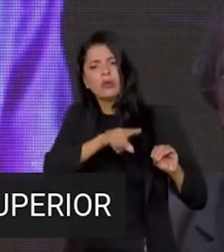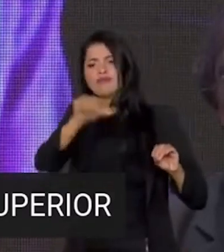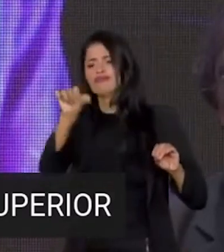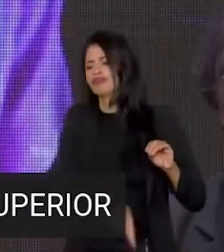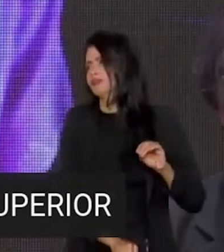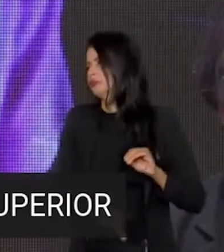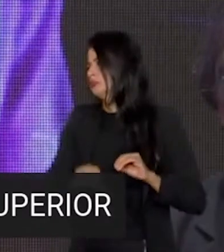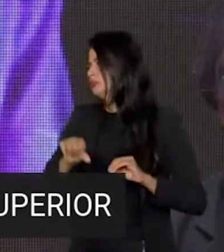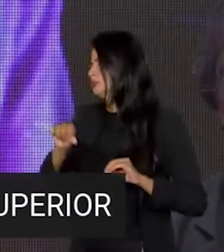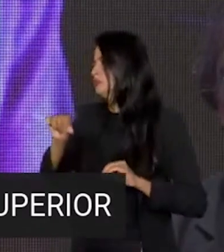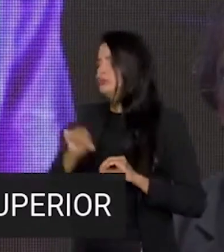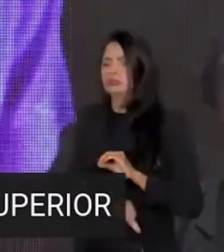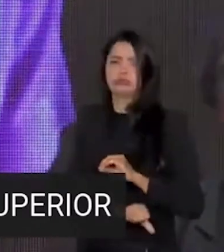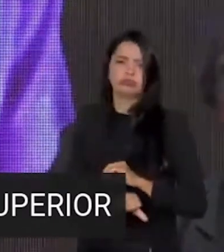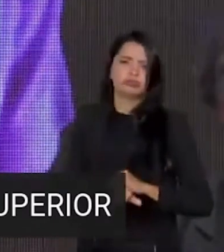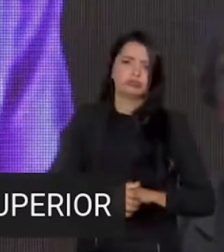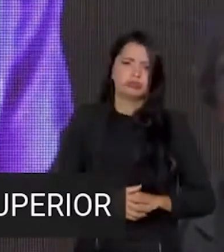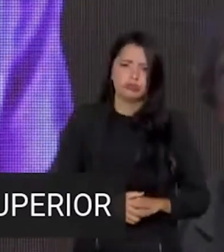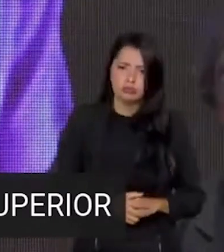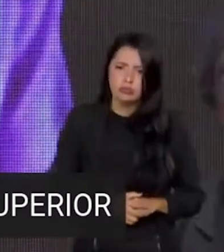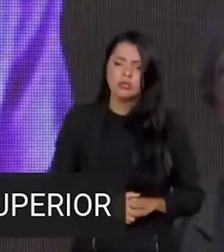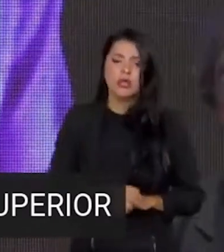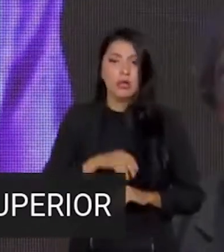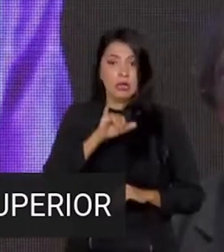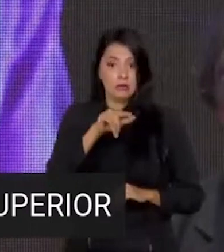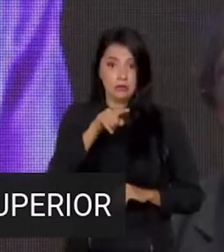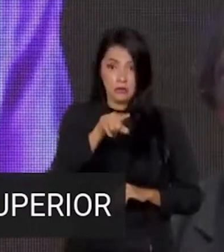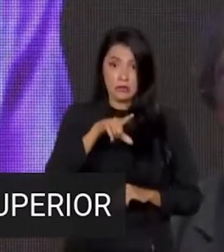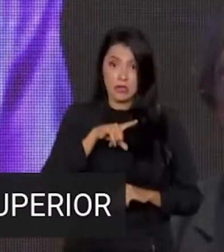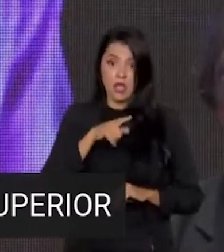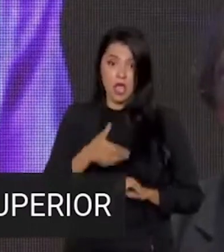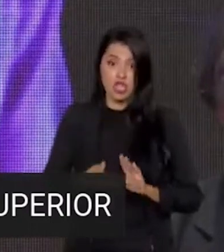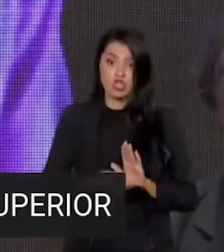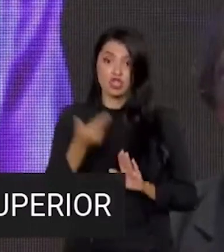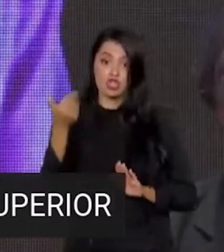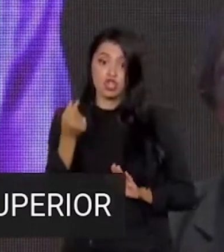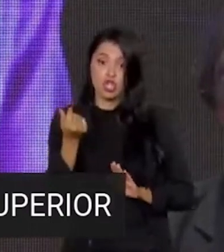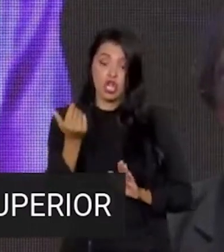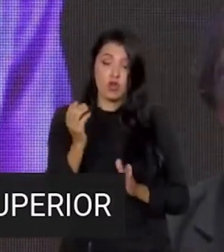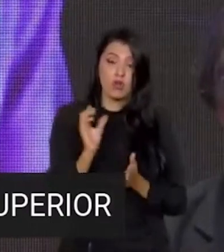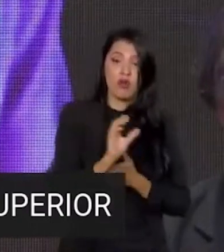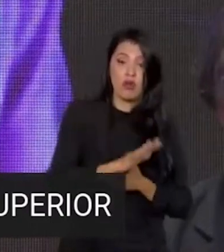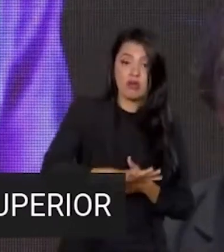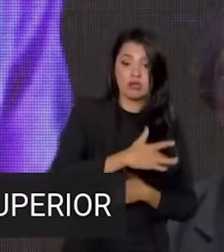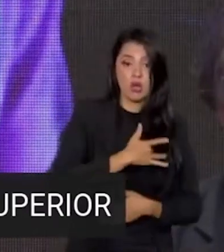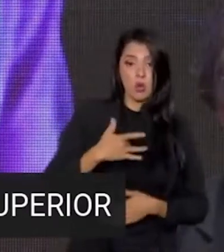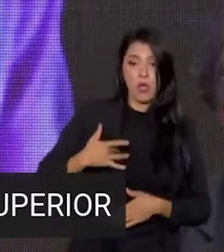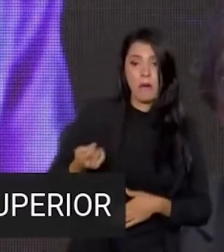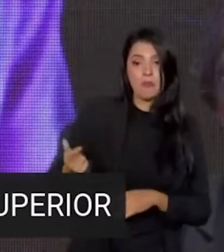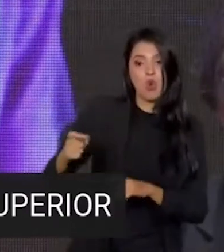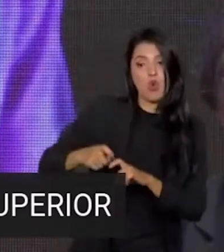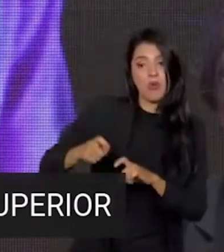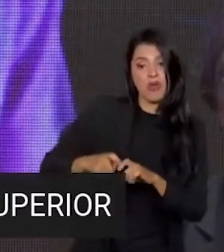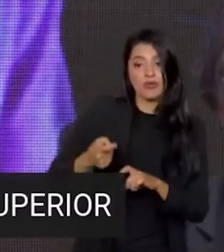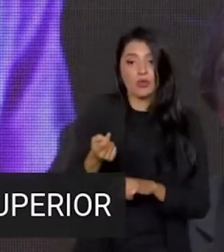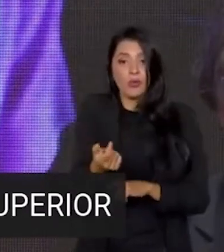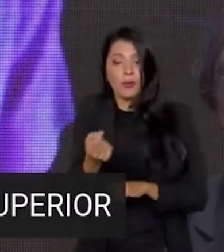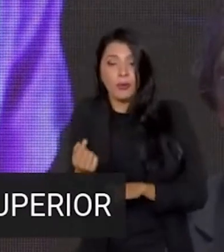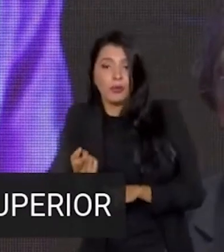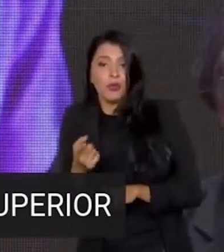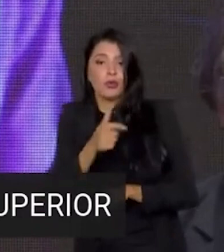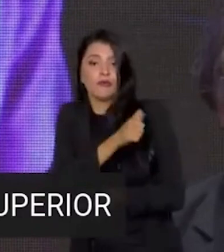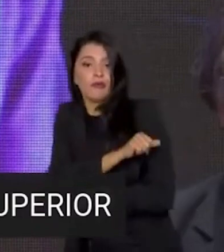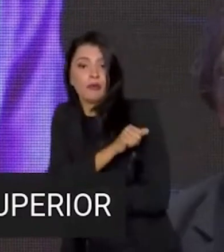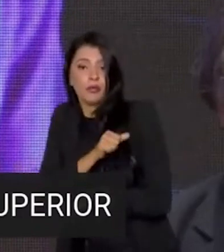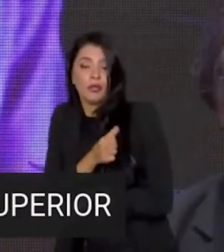qualidade. Quando você corta gasto na saúde, é menos médico, é menos enfermeiro,